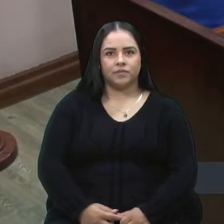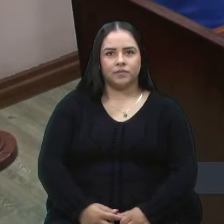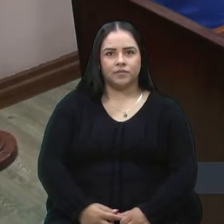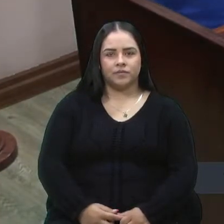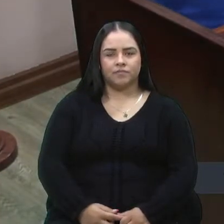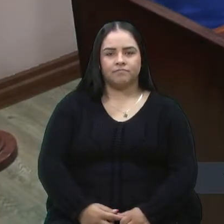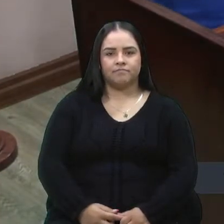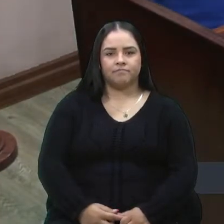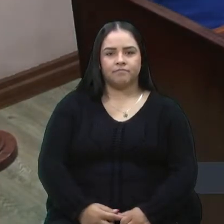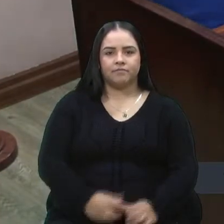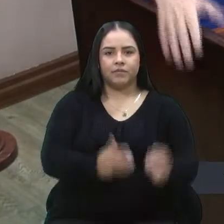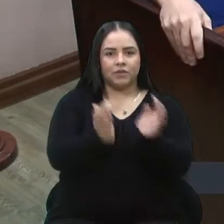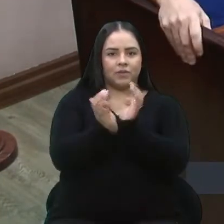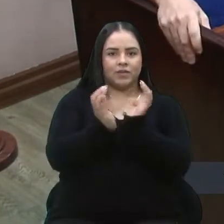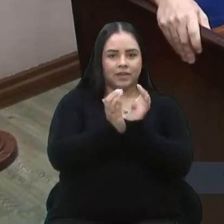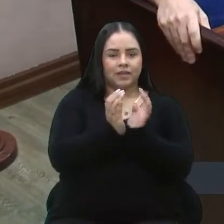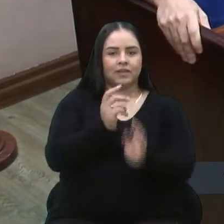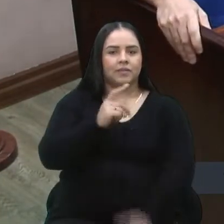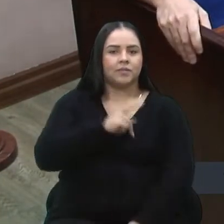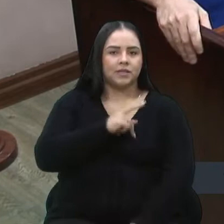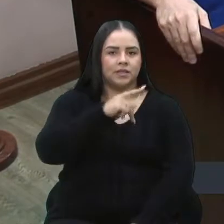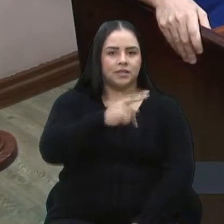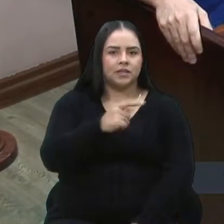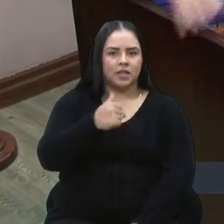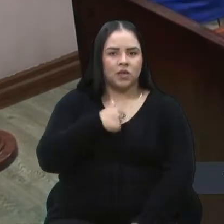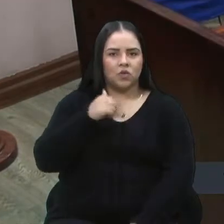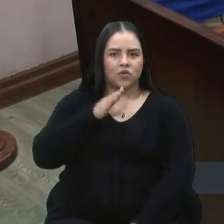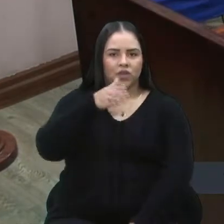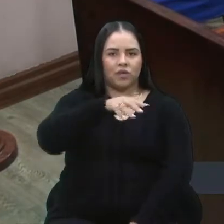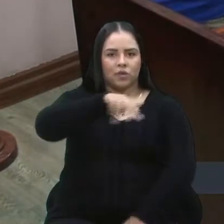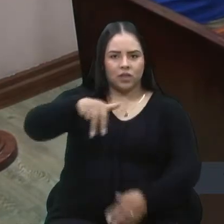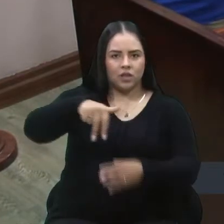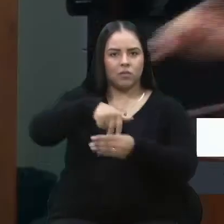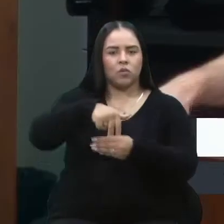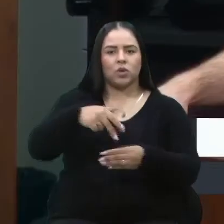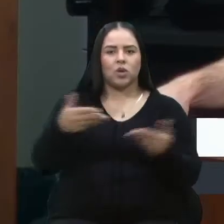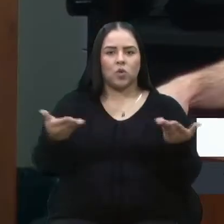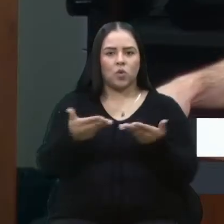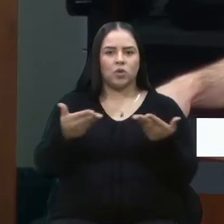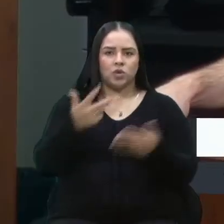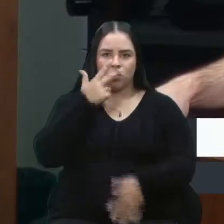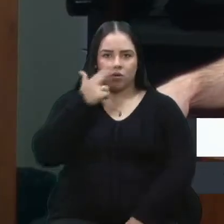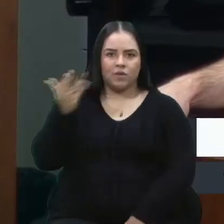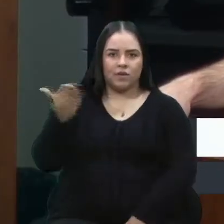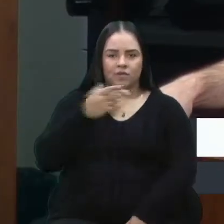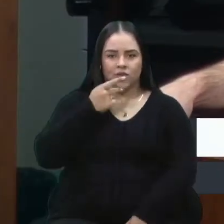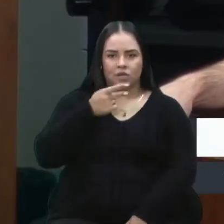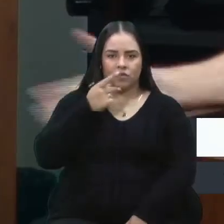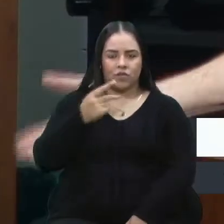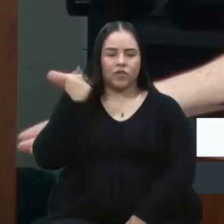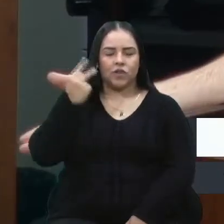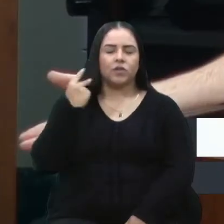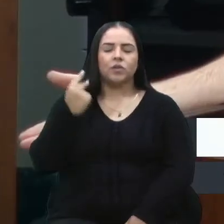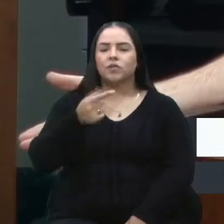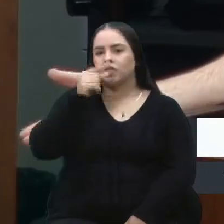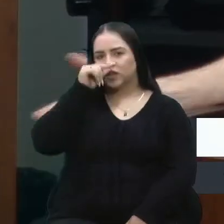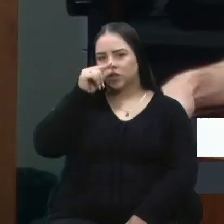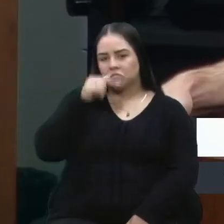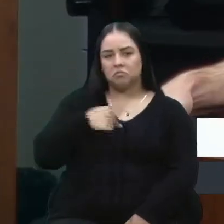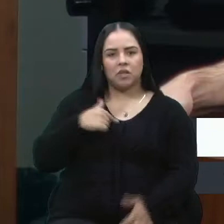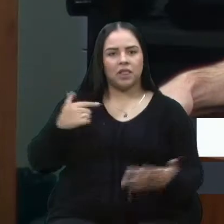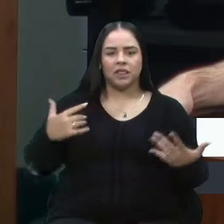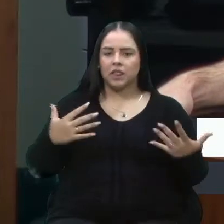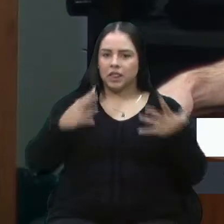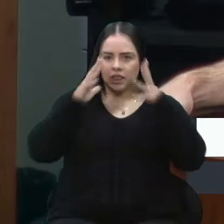Olá caros colegas senhora Presidente sobre essa Tribuna hoje como farol falou o vereador fantinel de cara limpa